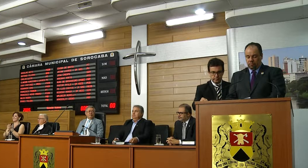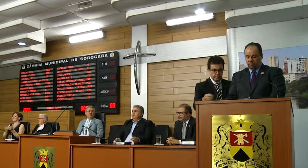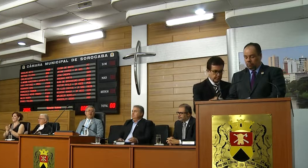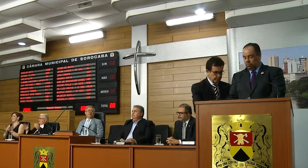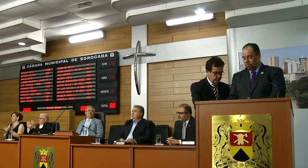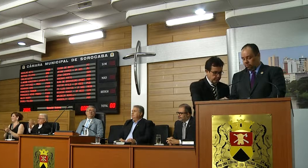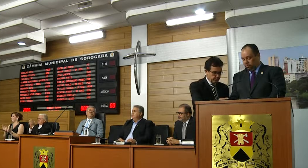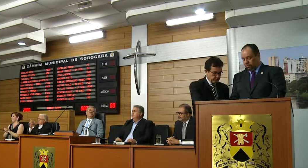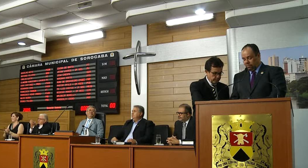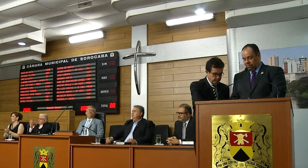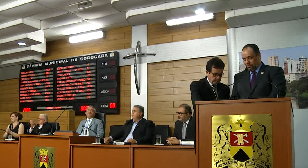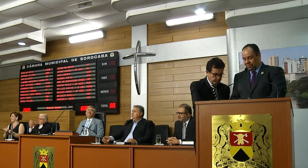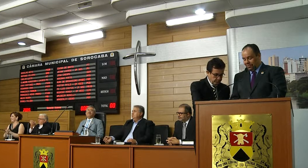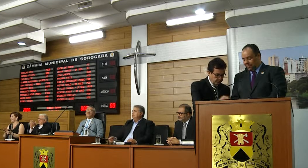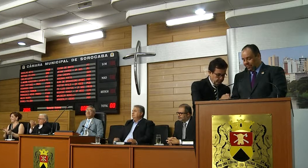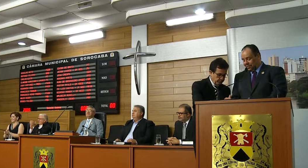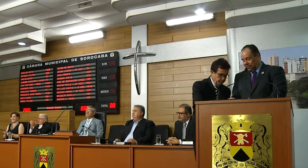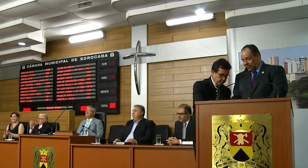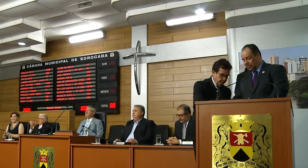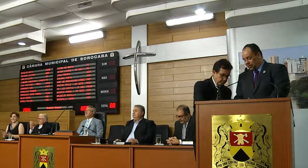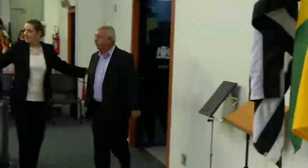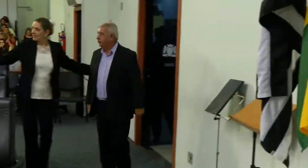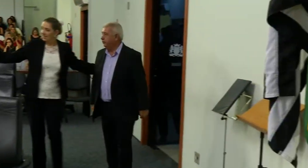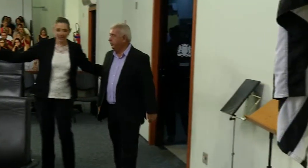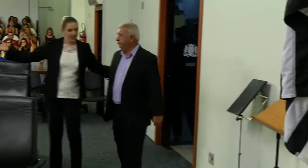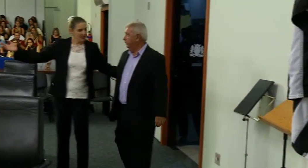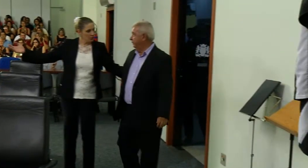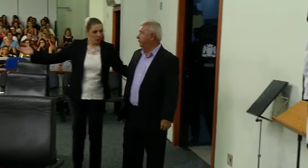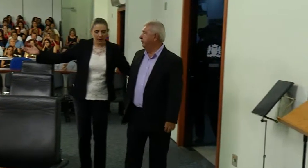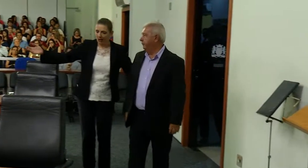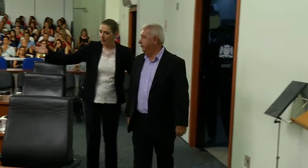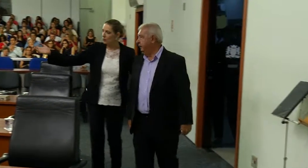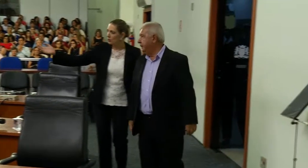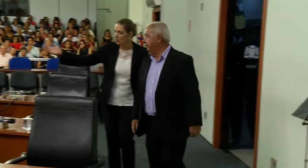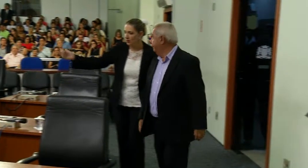Igreja Batista Central de Sorocaba, Alessandra Patrícia da Silva Mata.